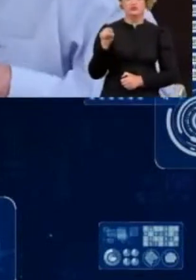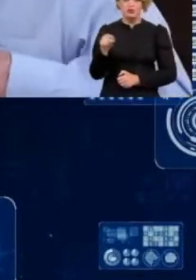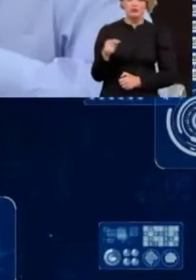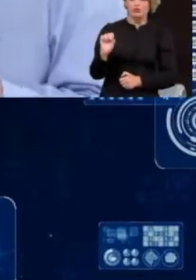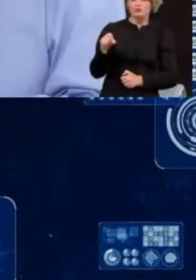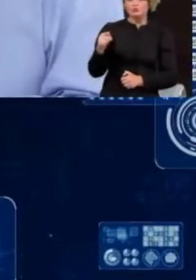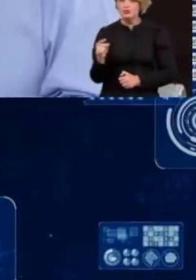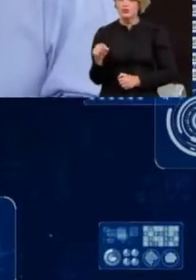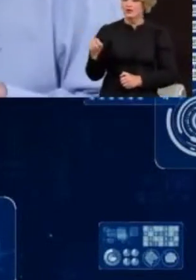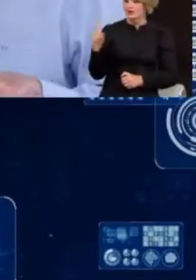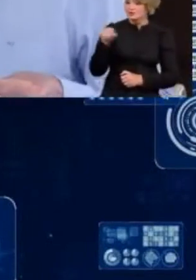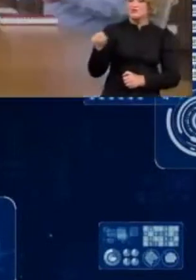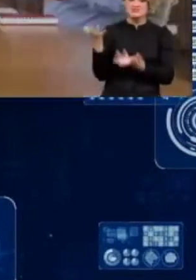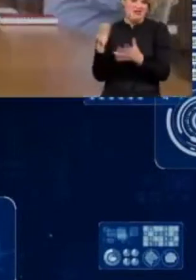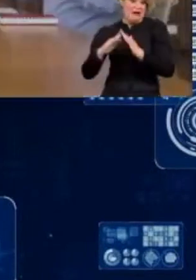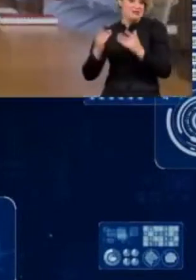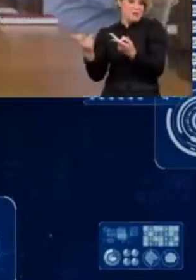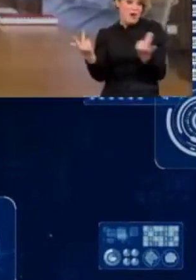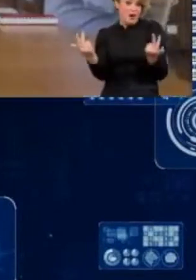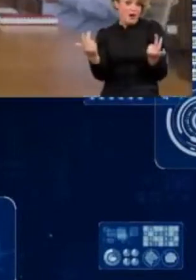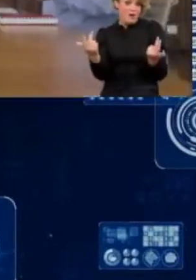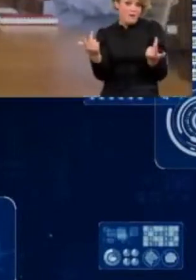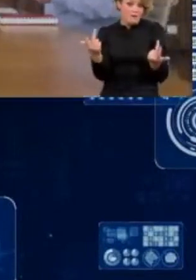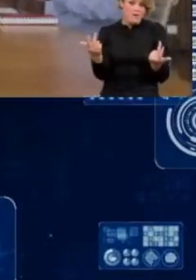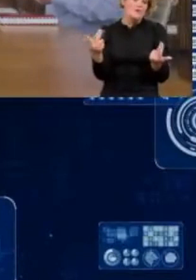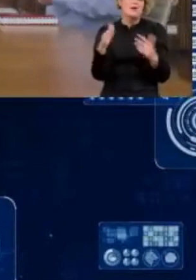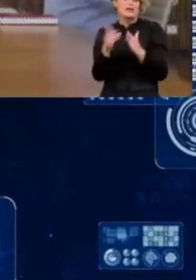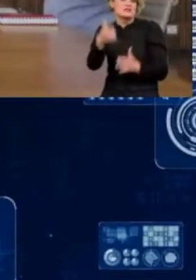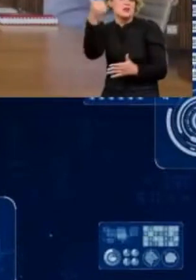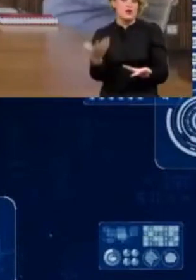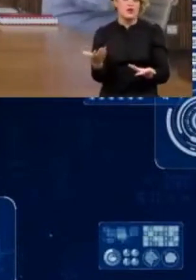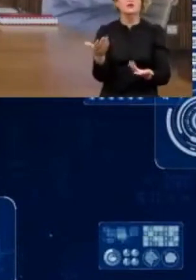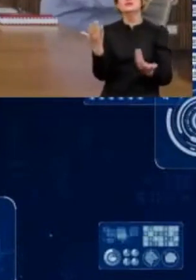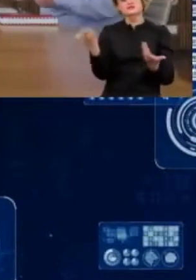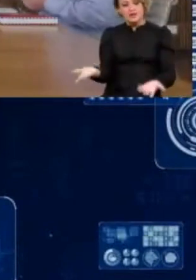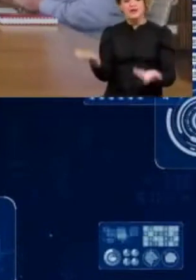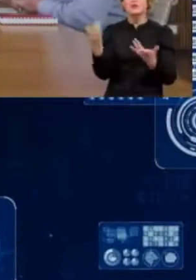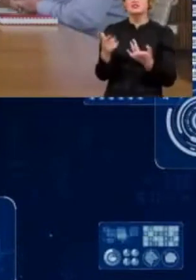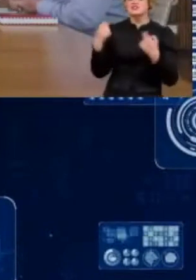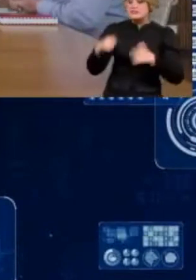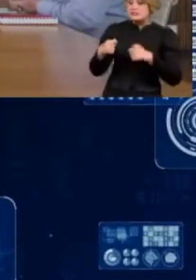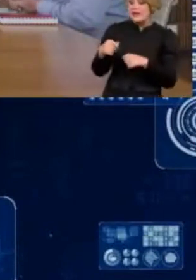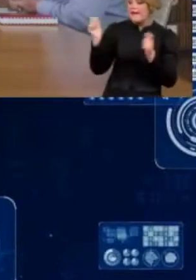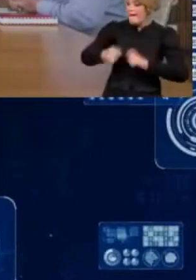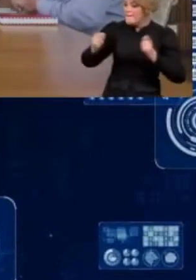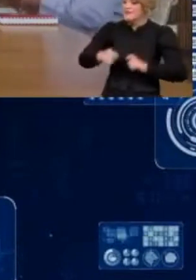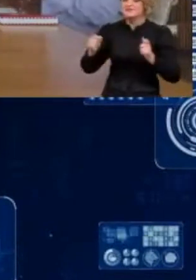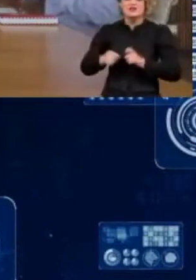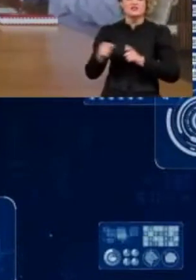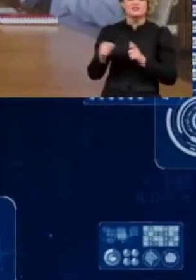ele sabe falar para todas as faixas etárias né Ele é muito franco ele é muito honesto ele é brincalhão né então é isso